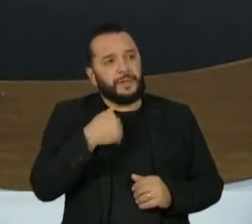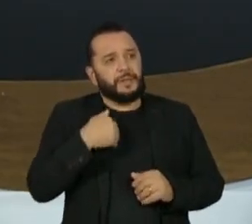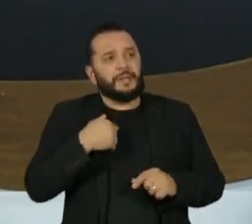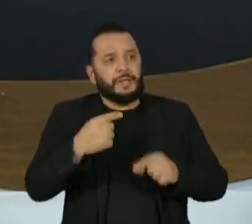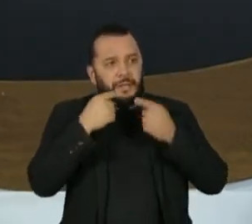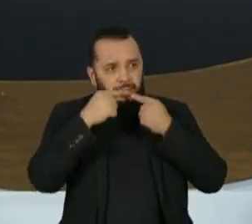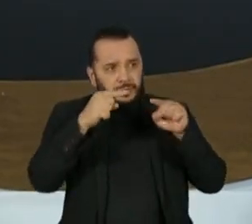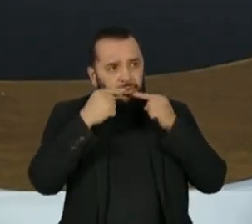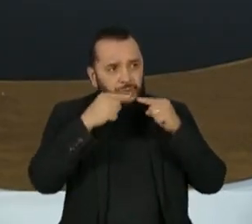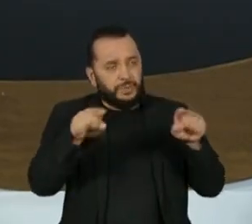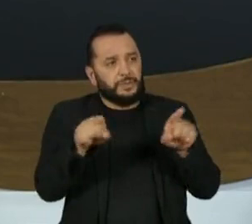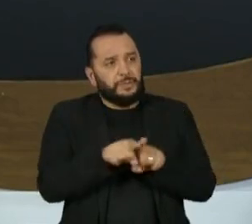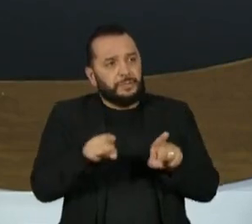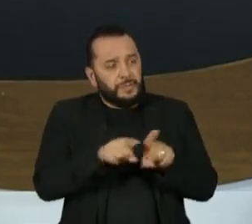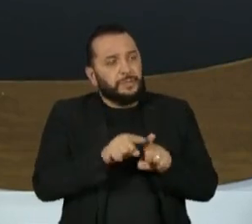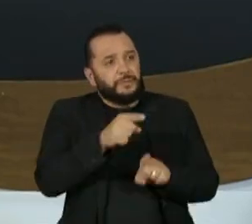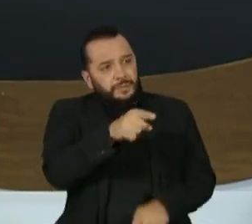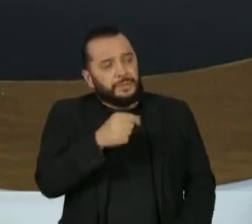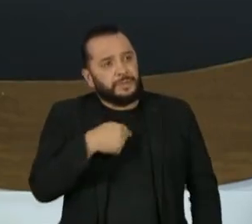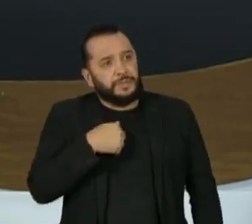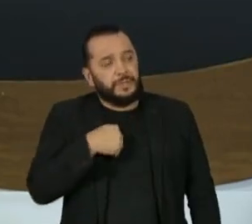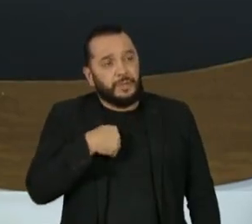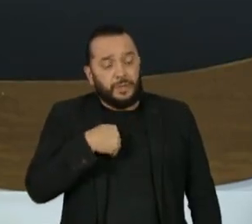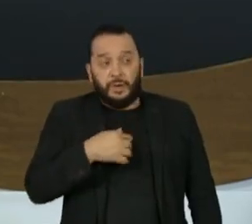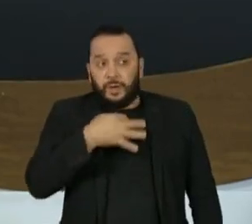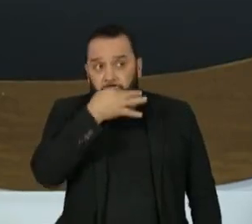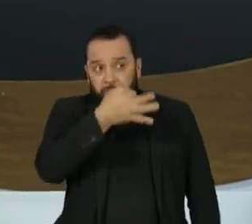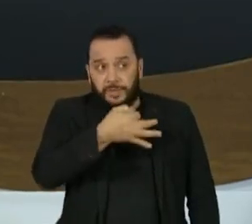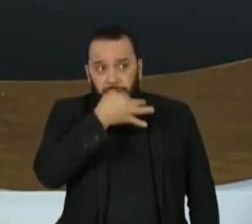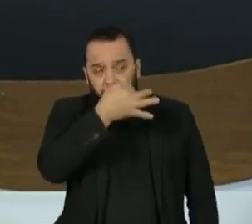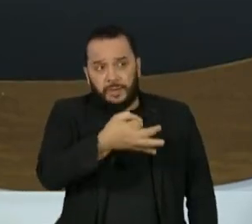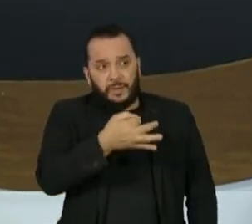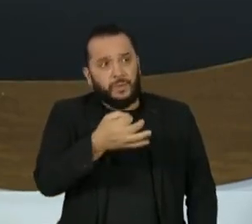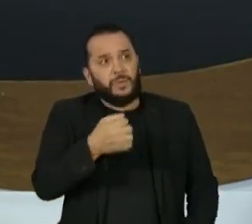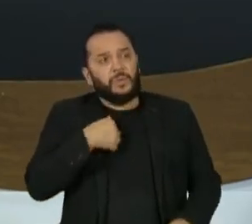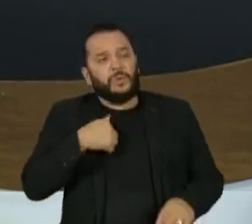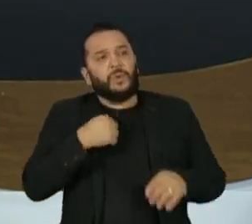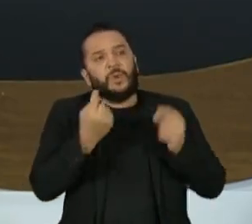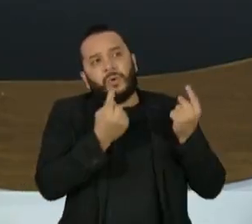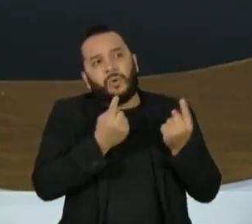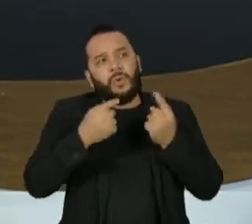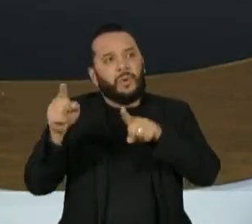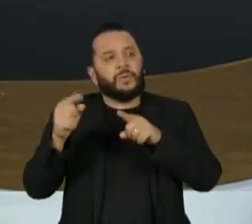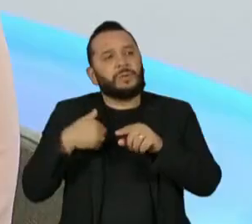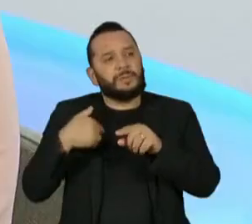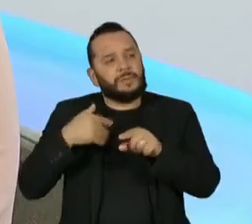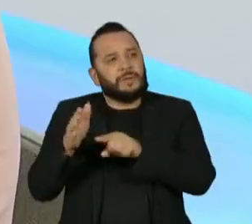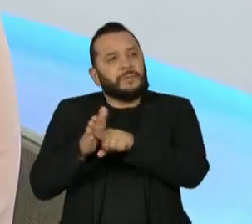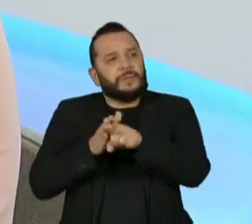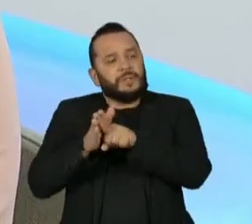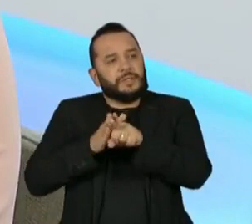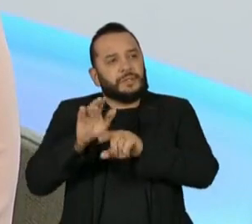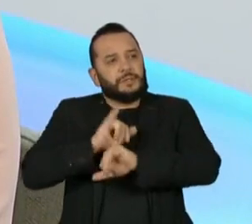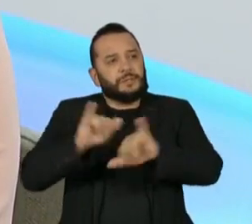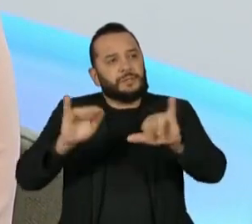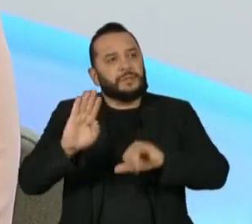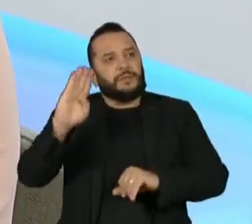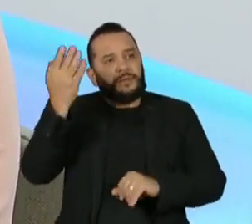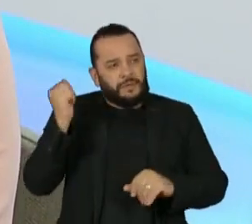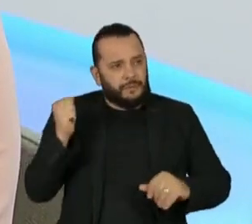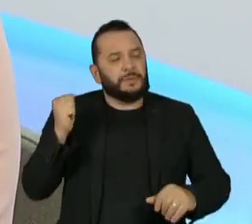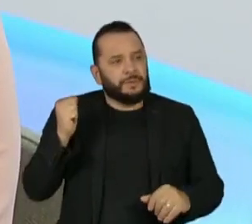criticado e ter se manifestado, inclusive, nos autos, contra o chamado inquérito das fake news, aquele inquérito que